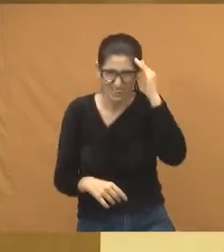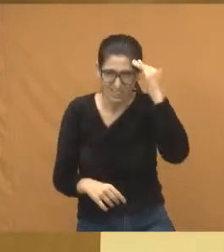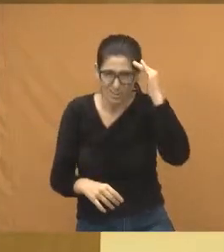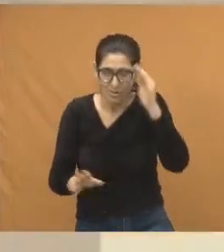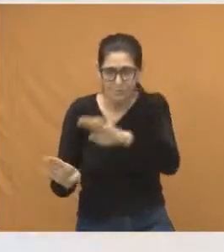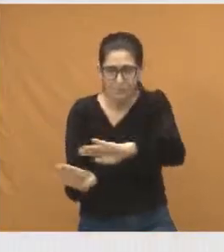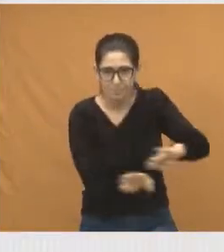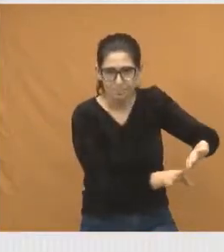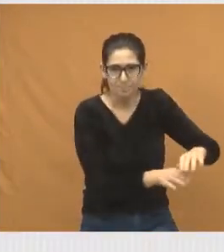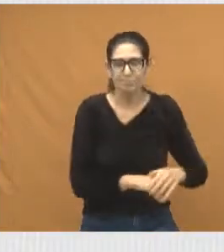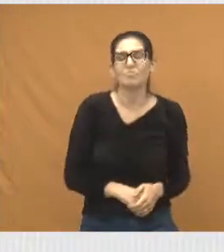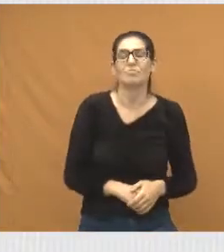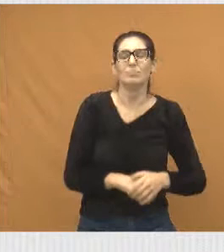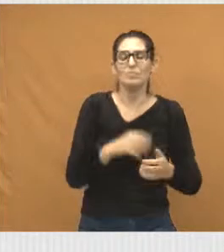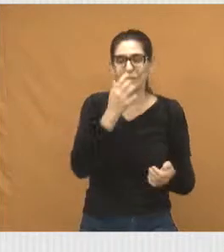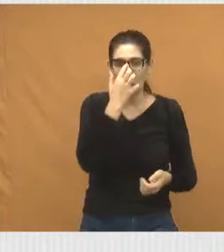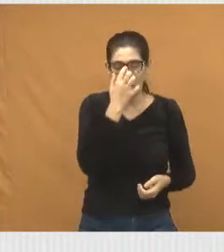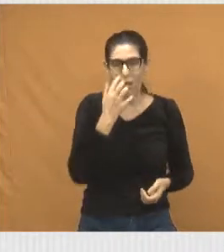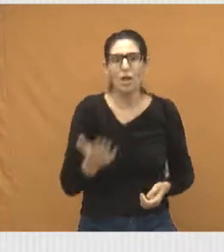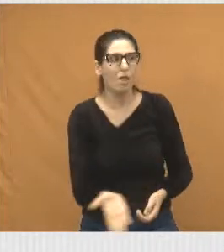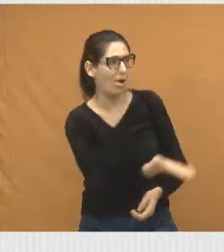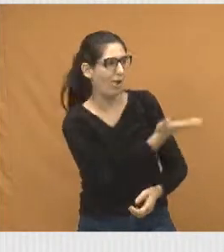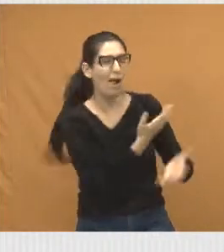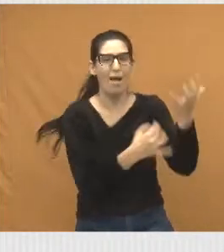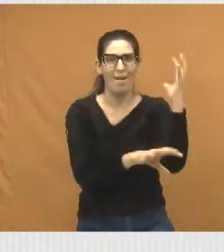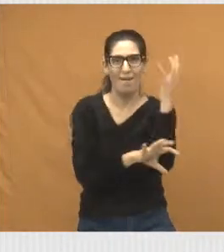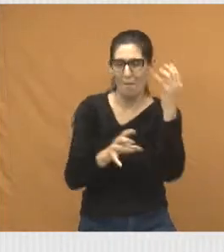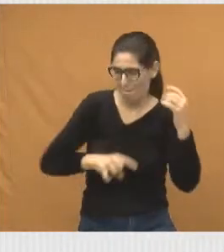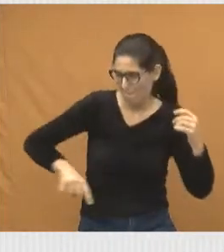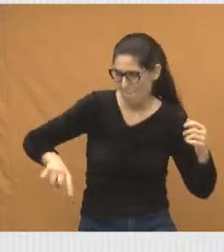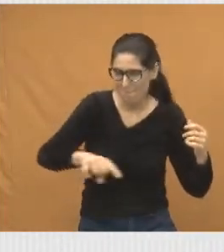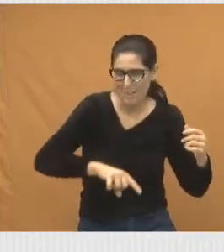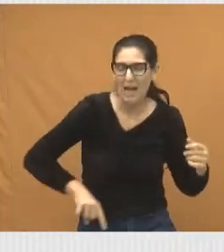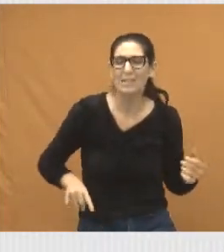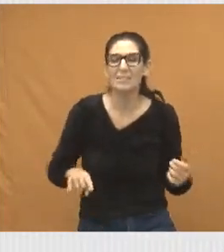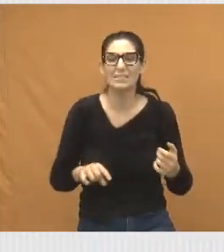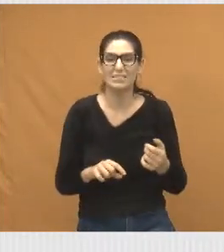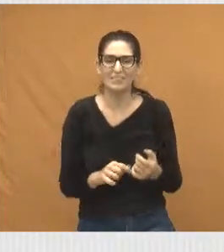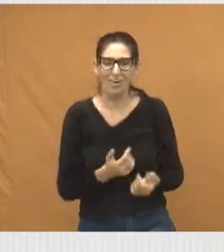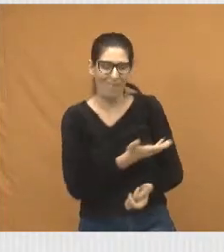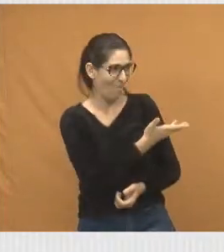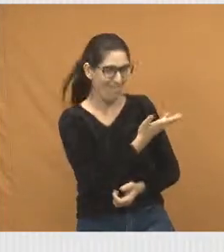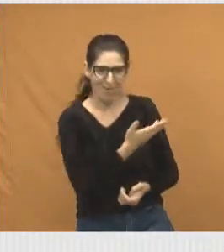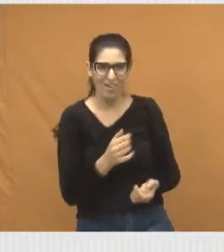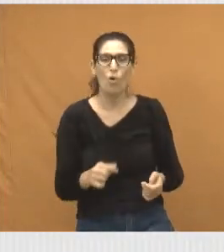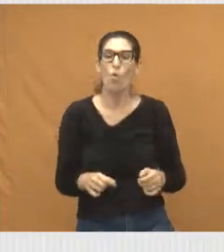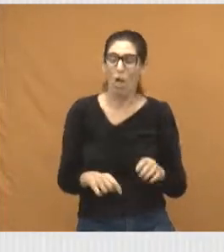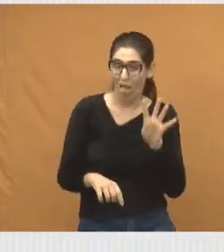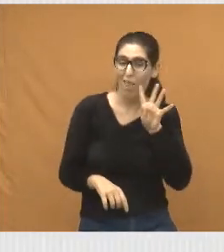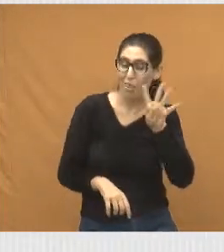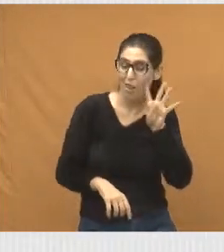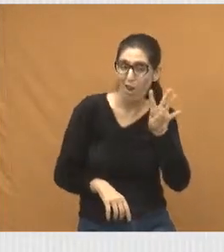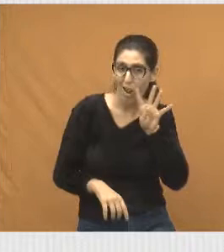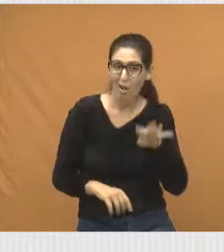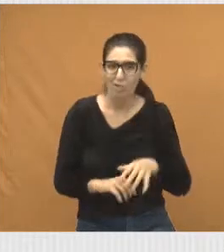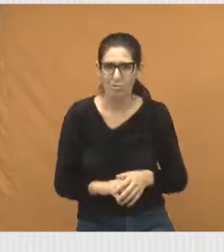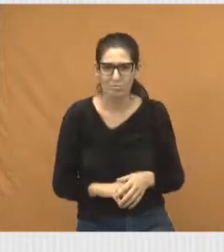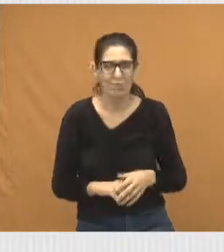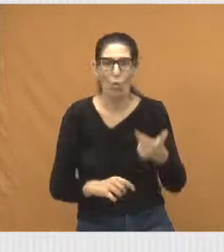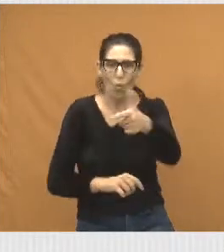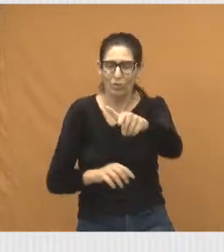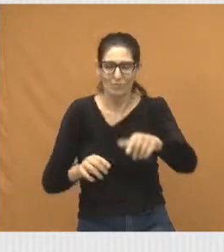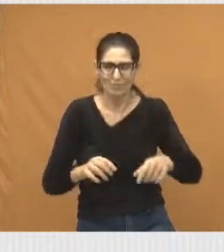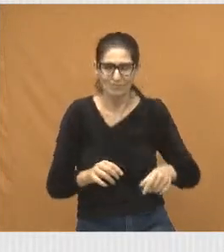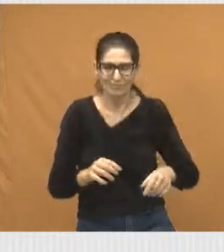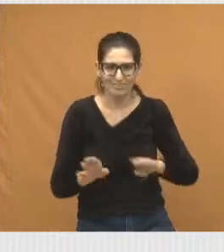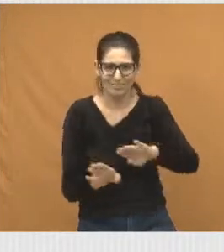lá, a qual você tem aí um trabalho muito excelente lá, junto com aquela comunidade, Gilson. Mas está ficando muito bacana, e a implantação da academia também,